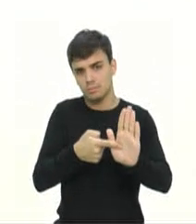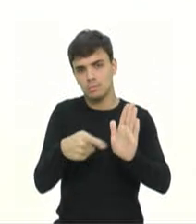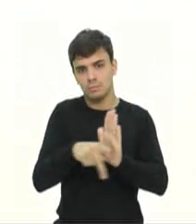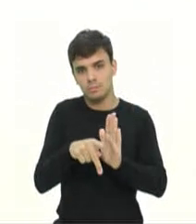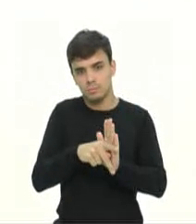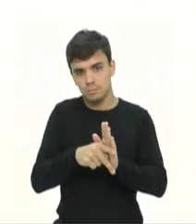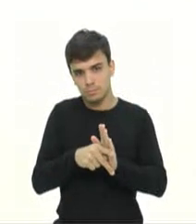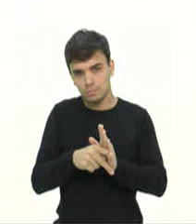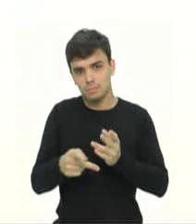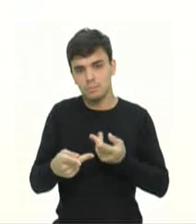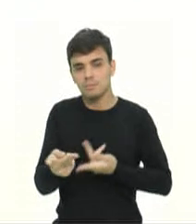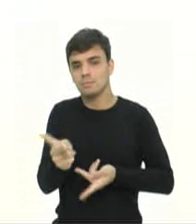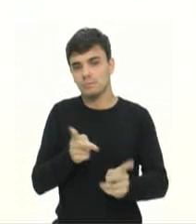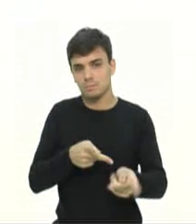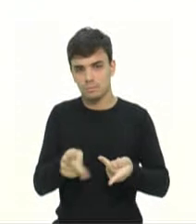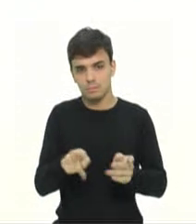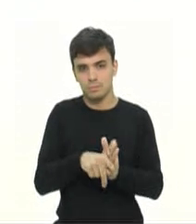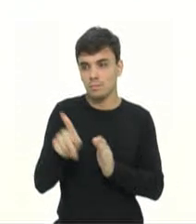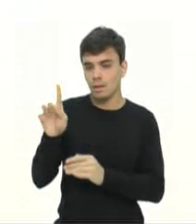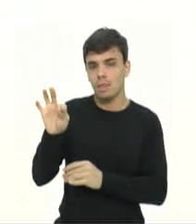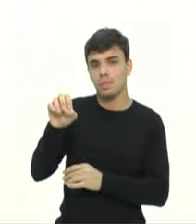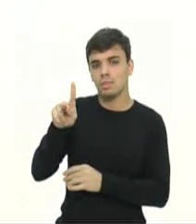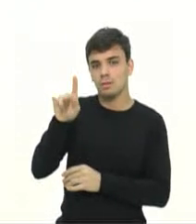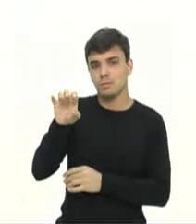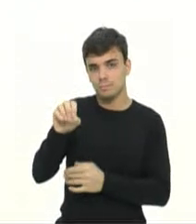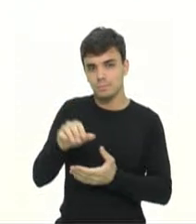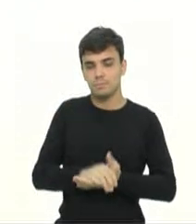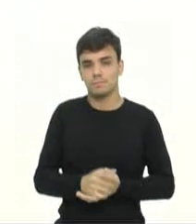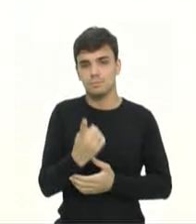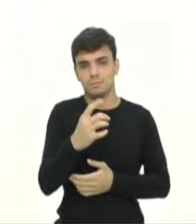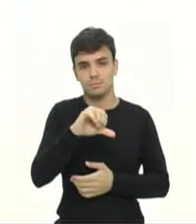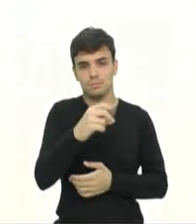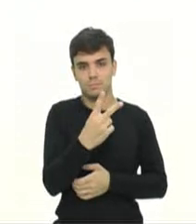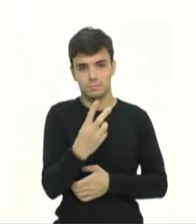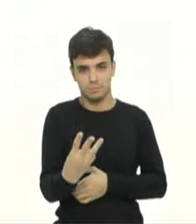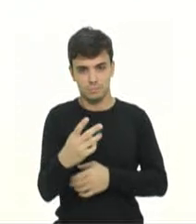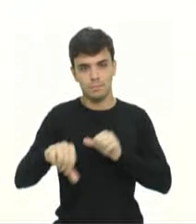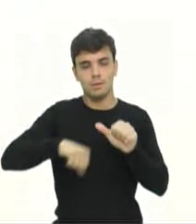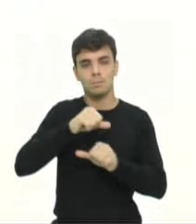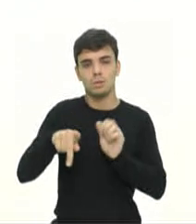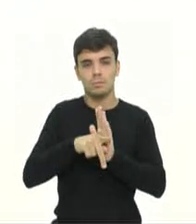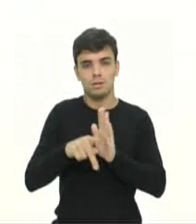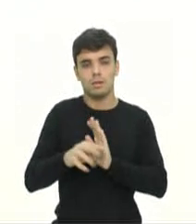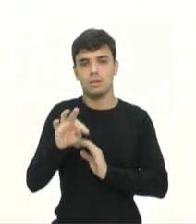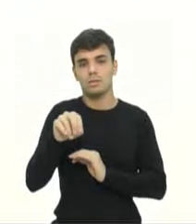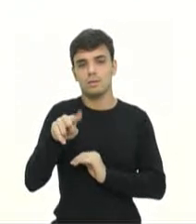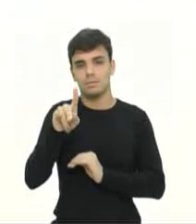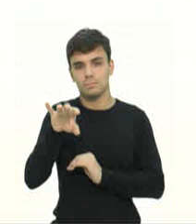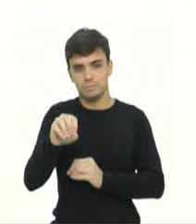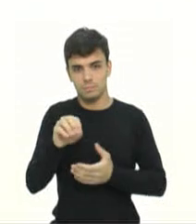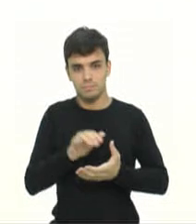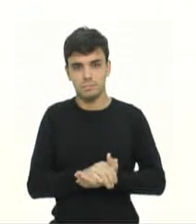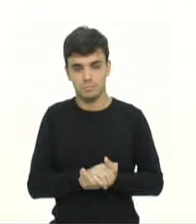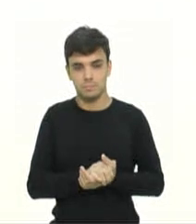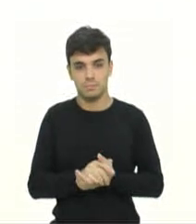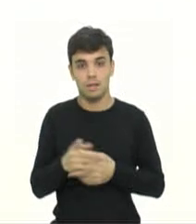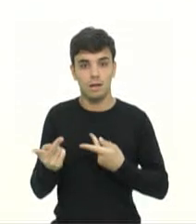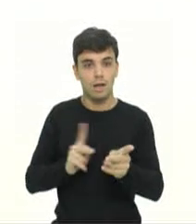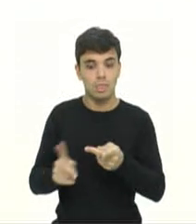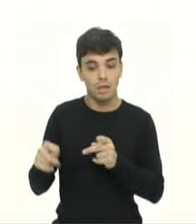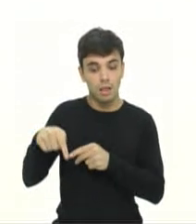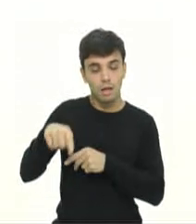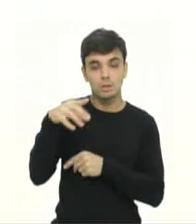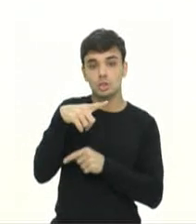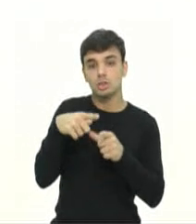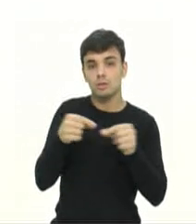em Tóquio. E em 1923, o mestre Funakoshi se muda para Tóquio com o intuito de propagar o karatê no Japão,